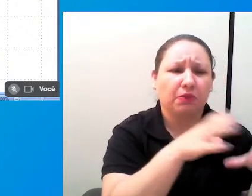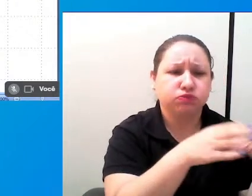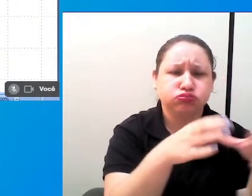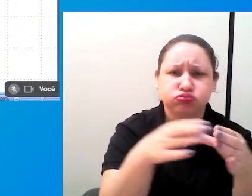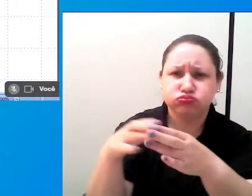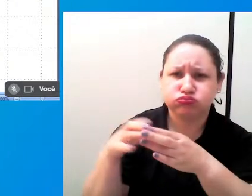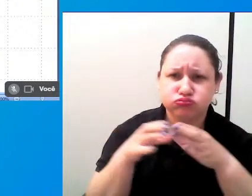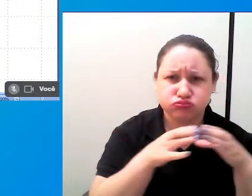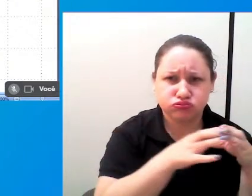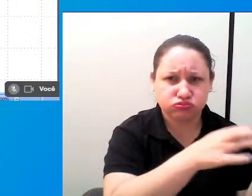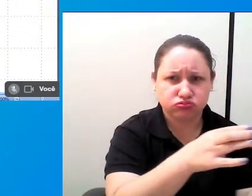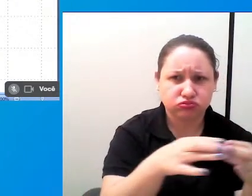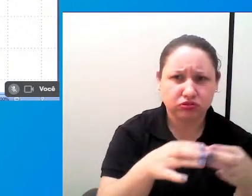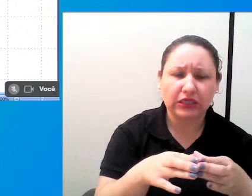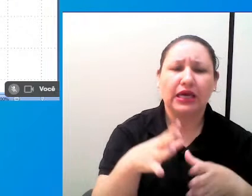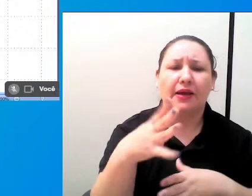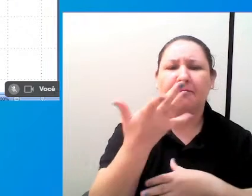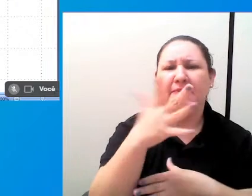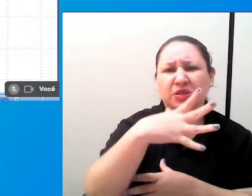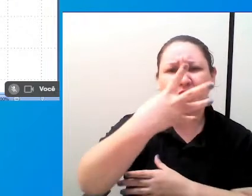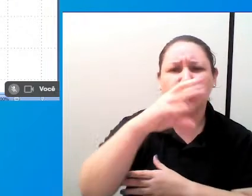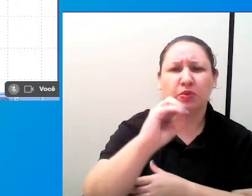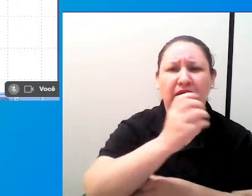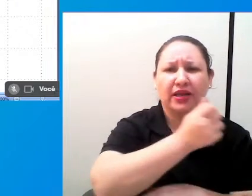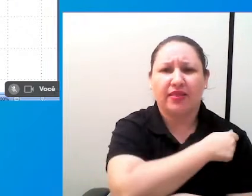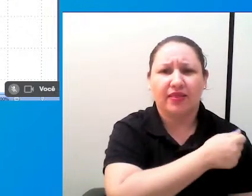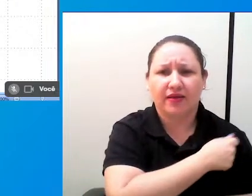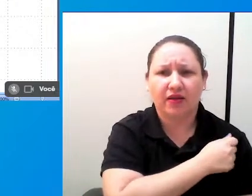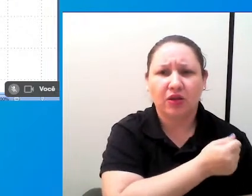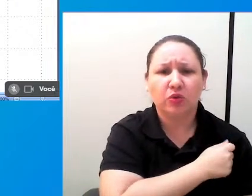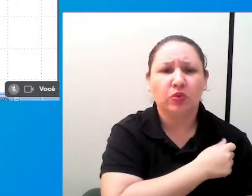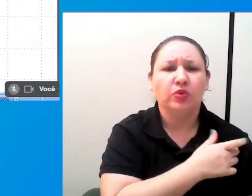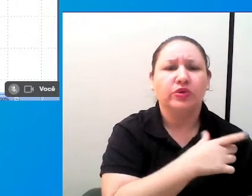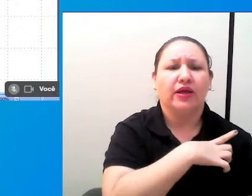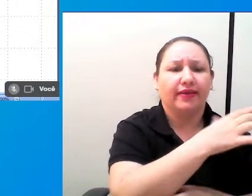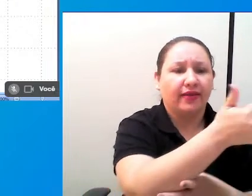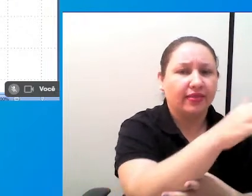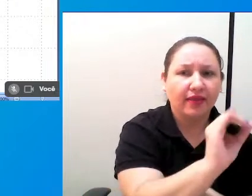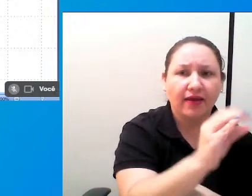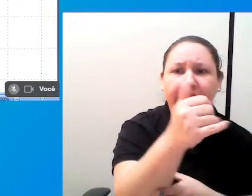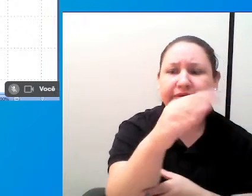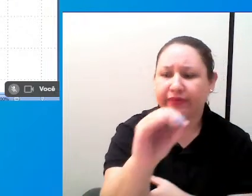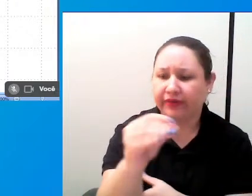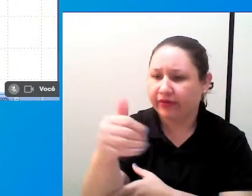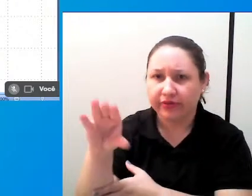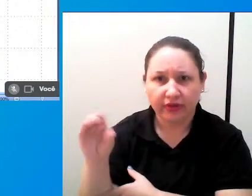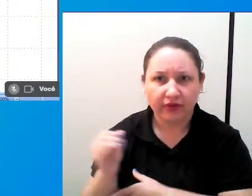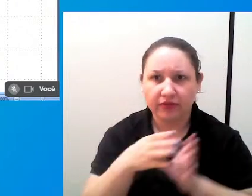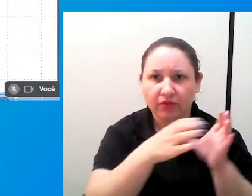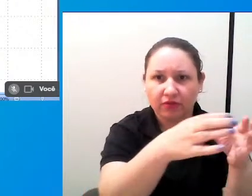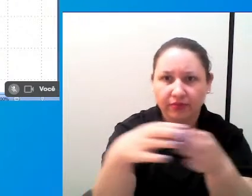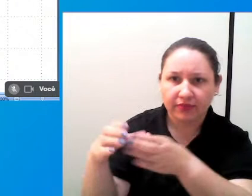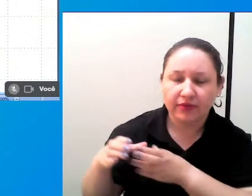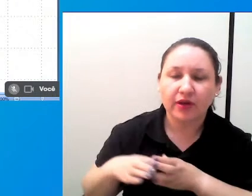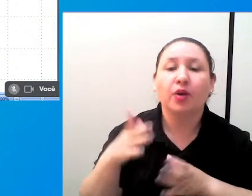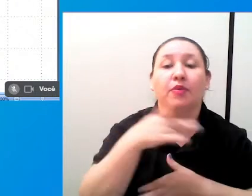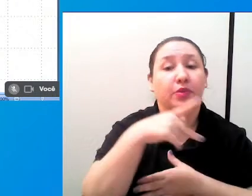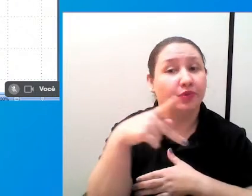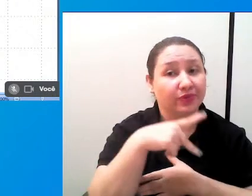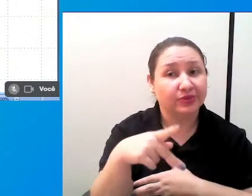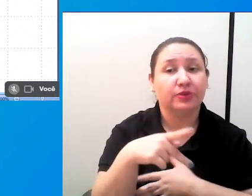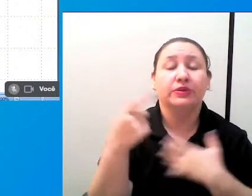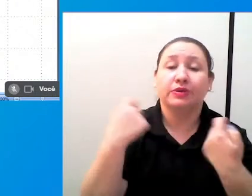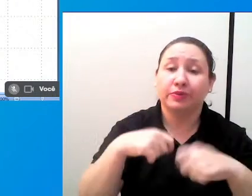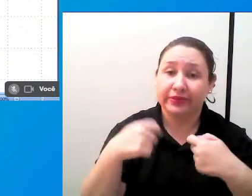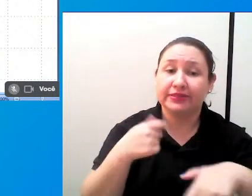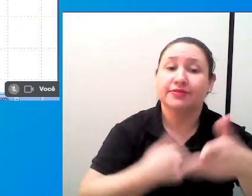turma de 40 alunos, inicialmente, em grupos de 4, você tem 10 grupos, então você precisa de 10 professores para desenvolver essas